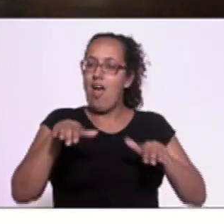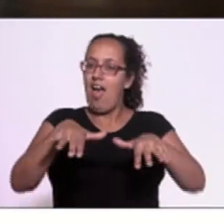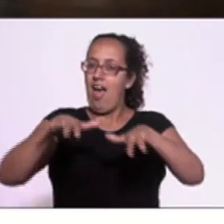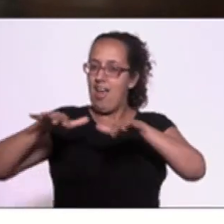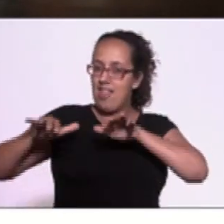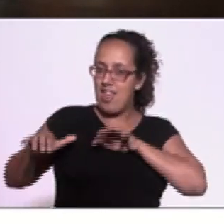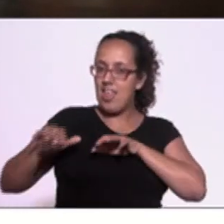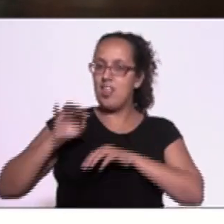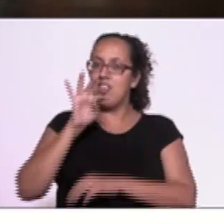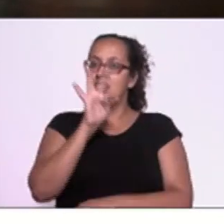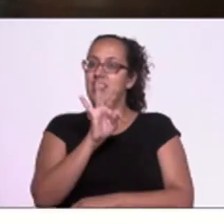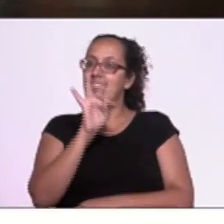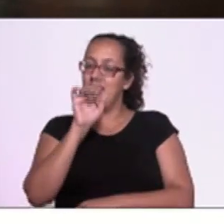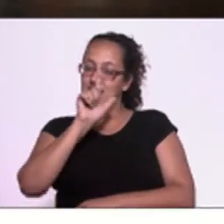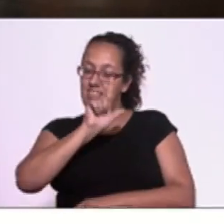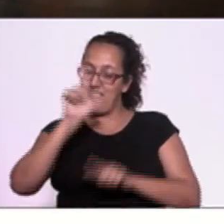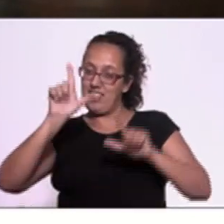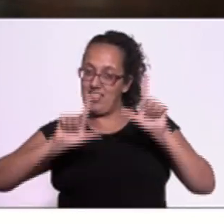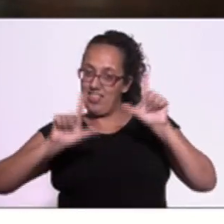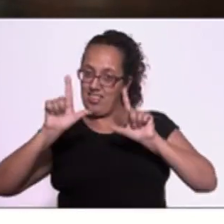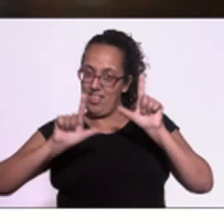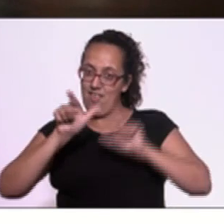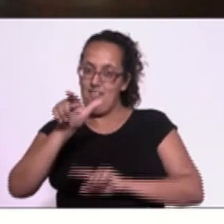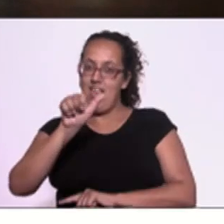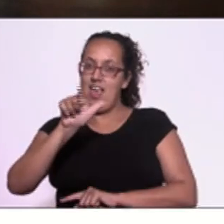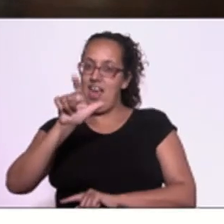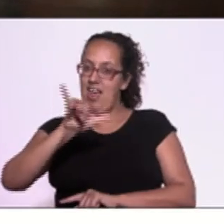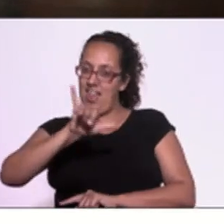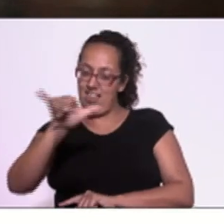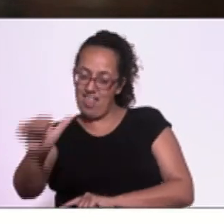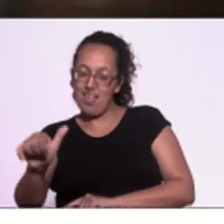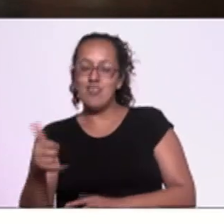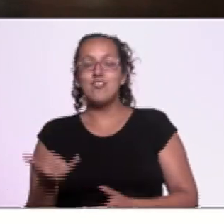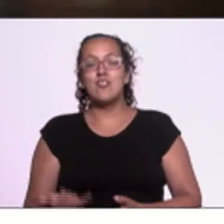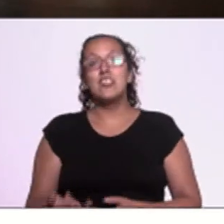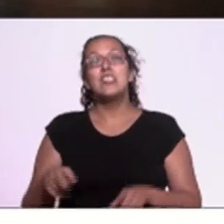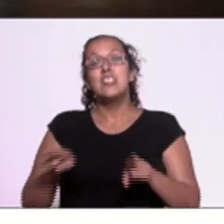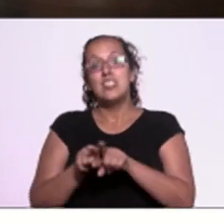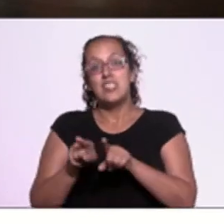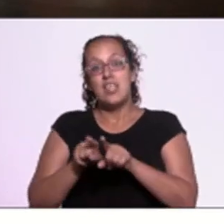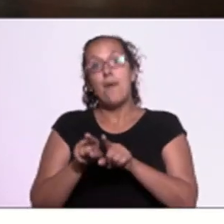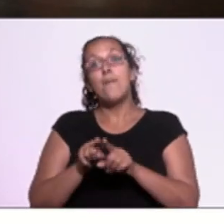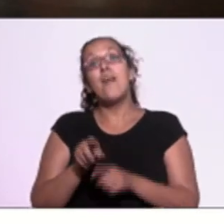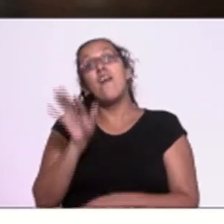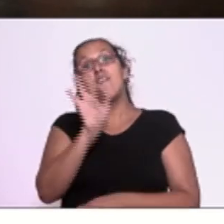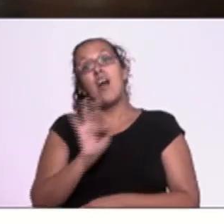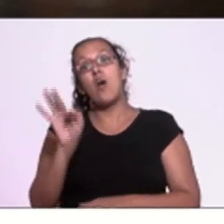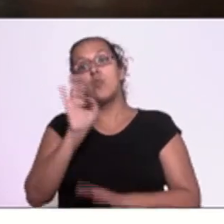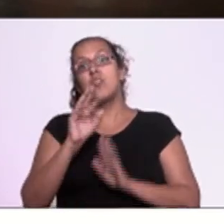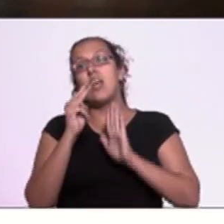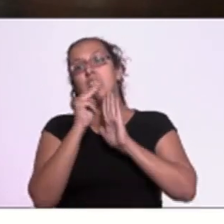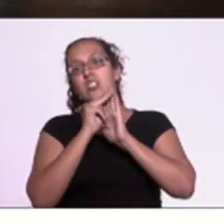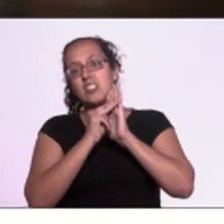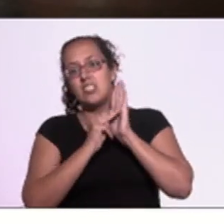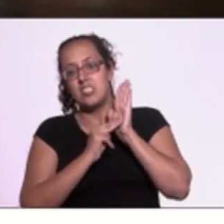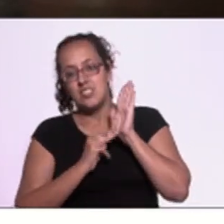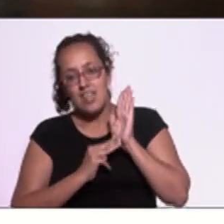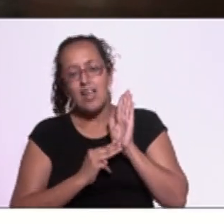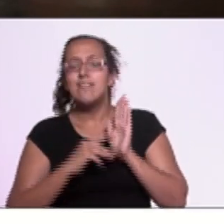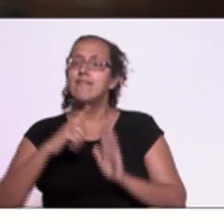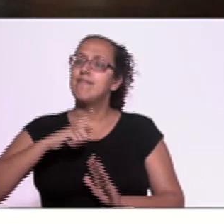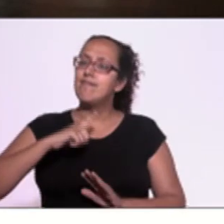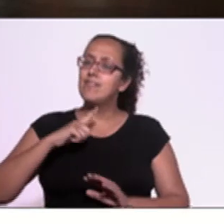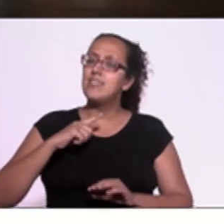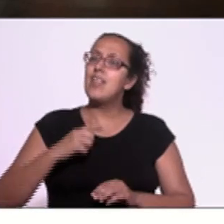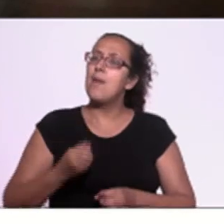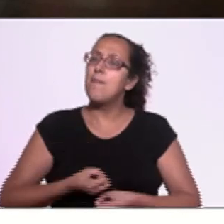Alerj. Atualmente, estamos realizando, juntamente com a Universidade Estácio de Sá, um inventário das